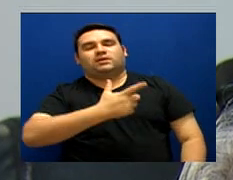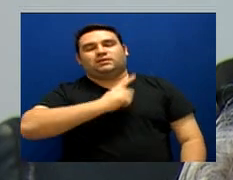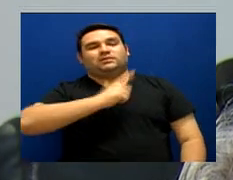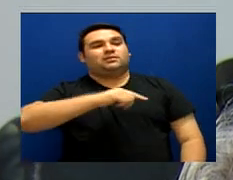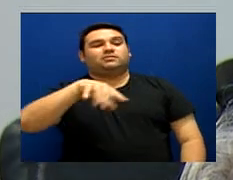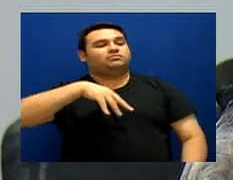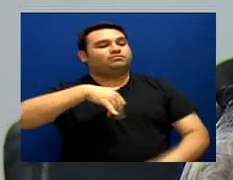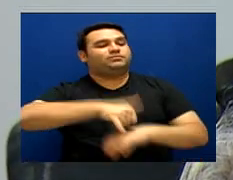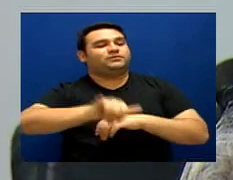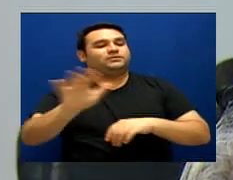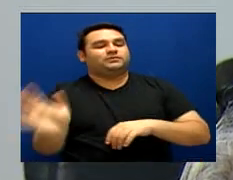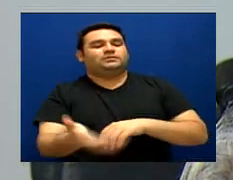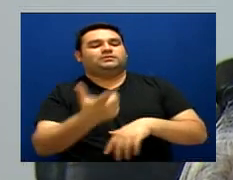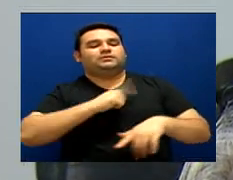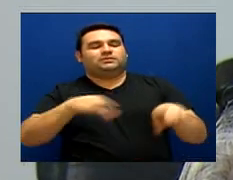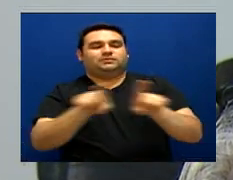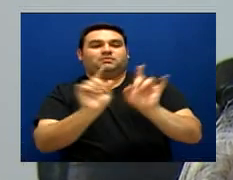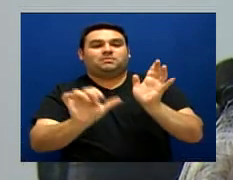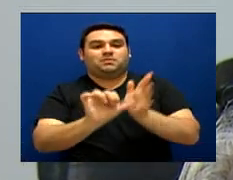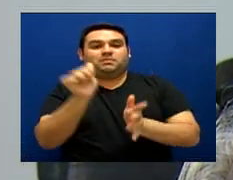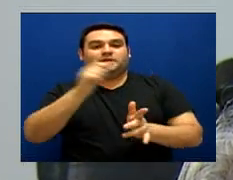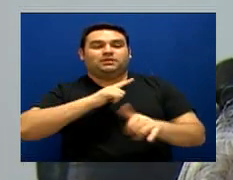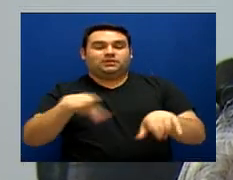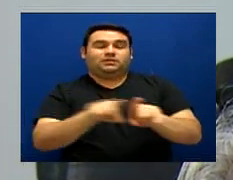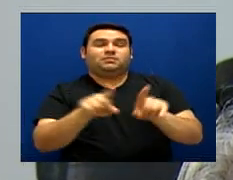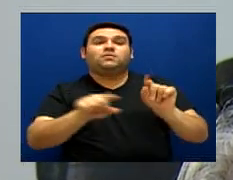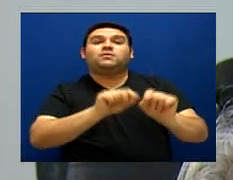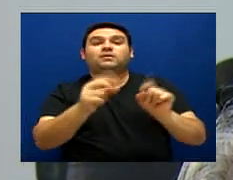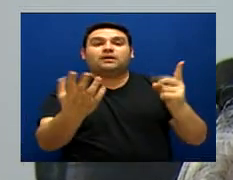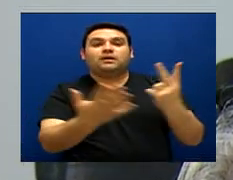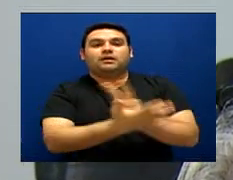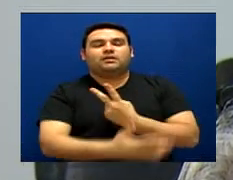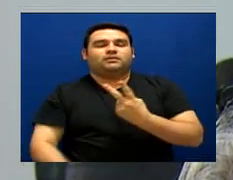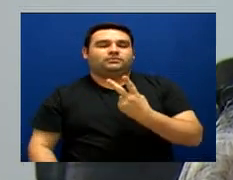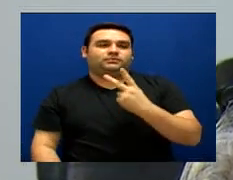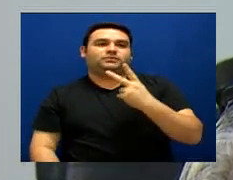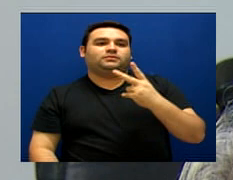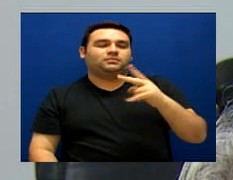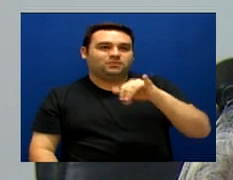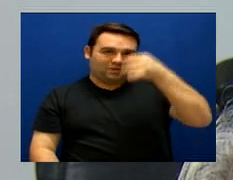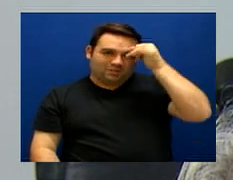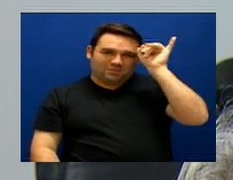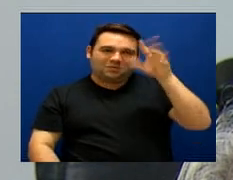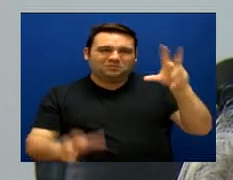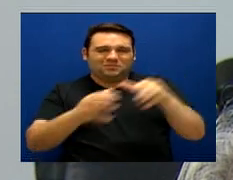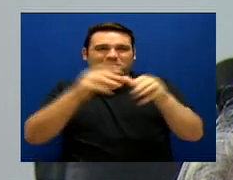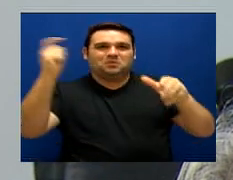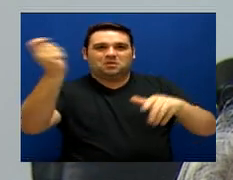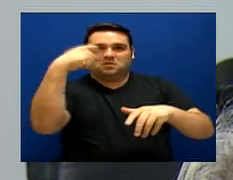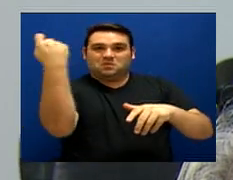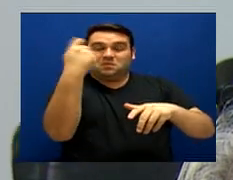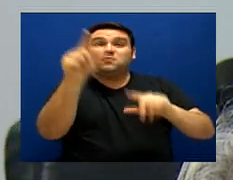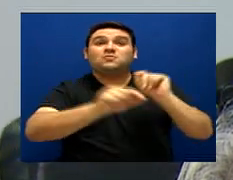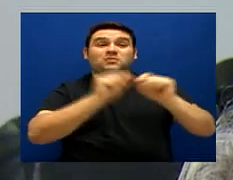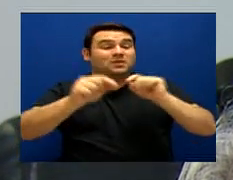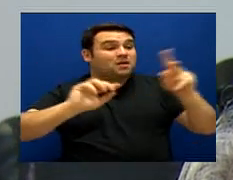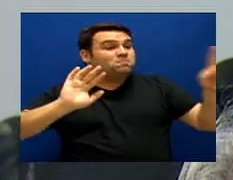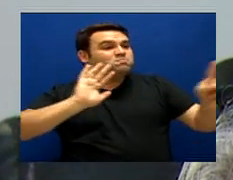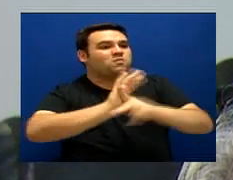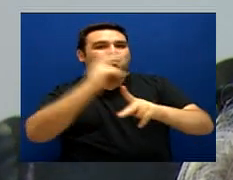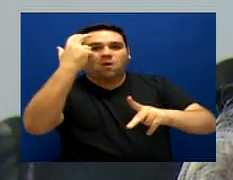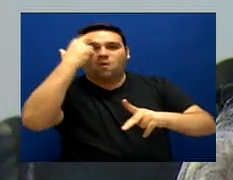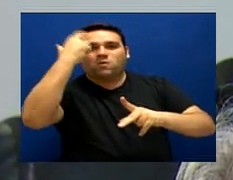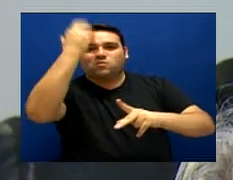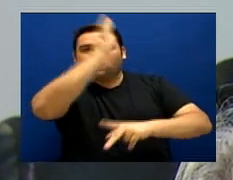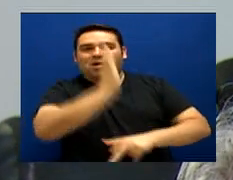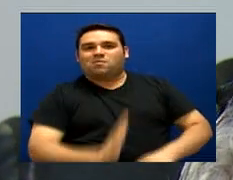Verdadeiro passa-moleque. A primeira atitude foi considerar a vaquejada e o rodeio como patrimônios